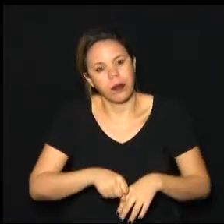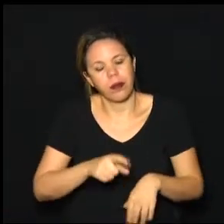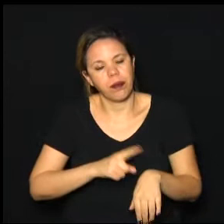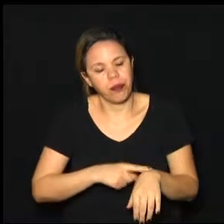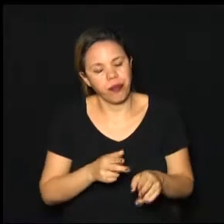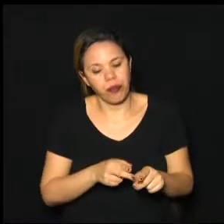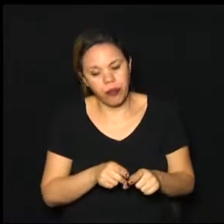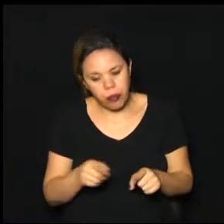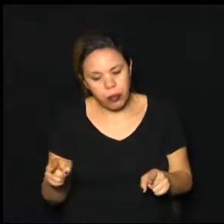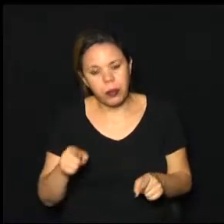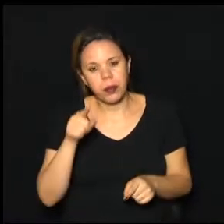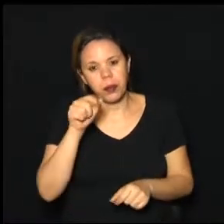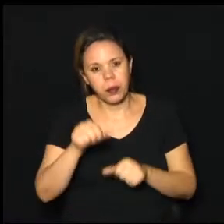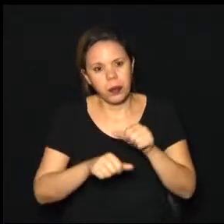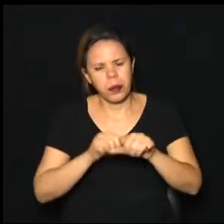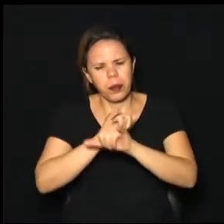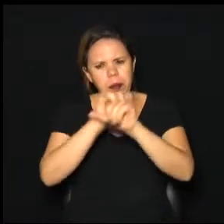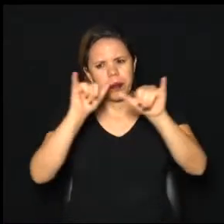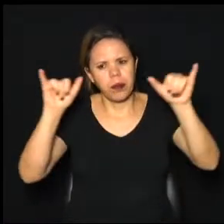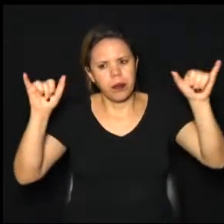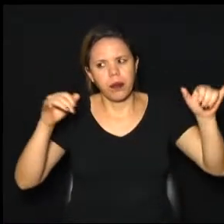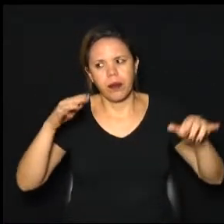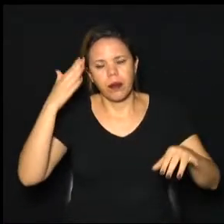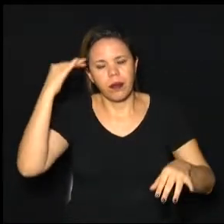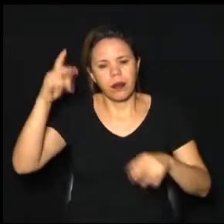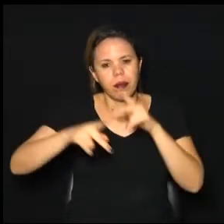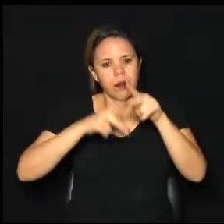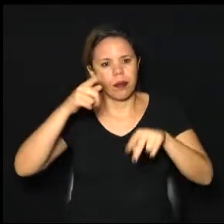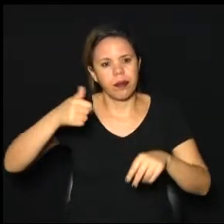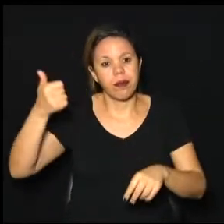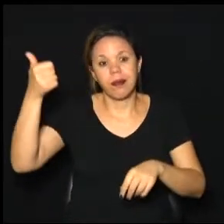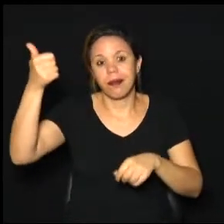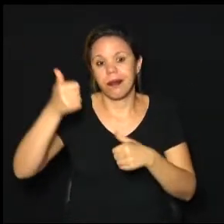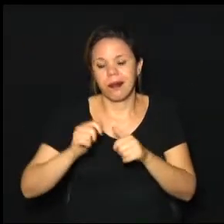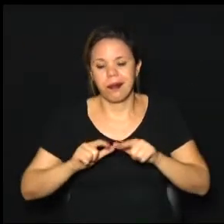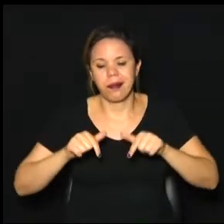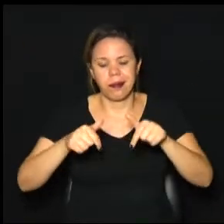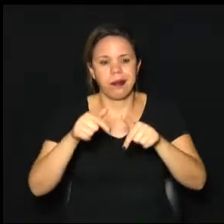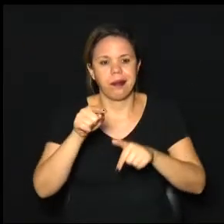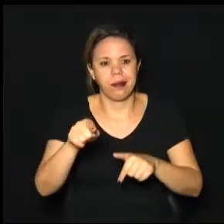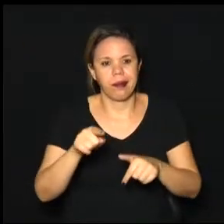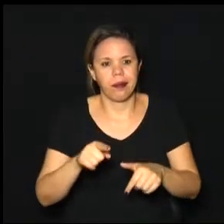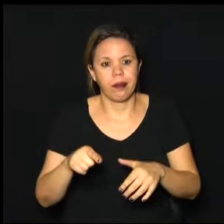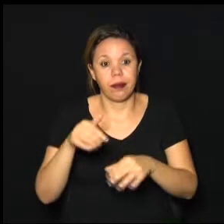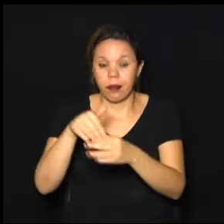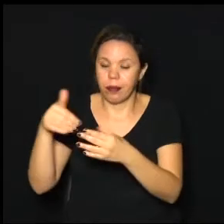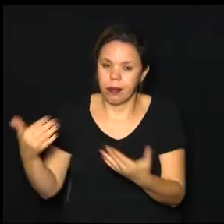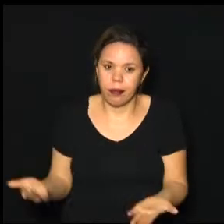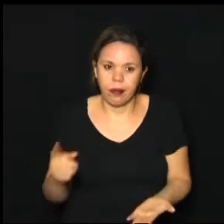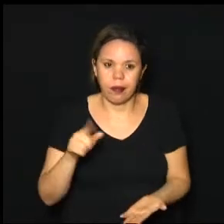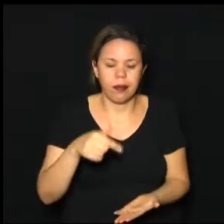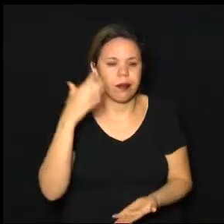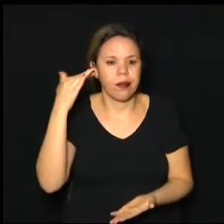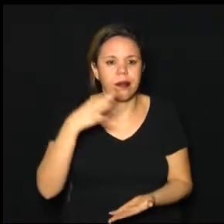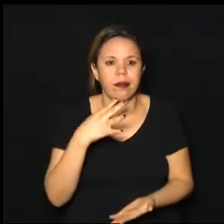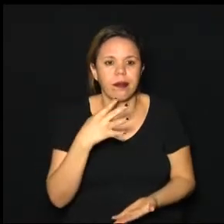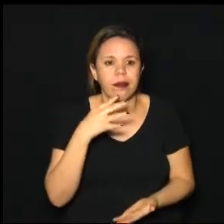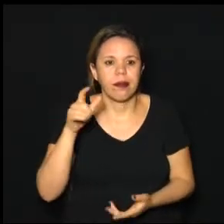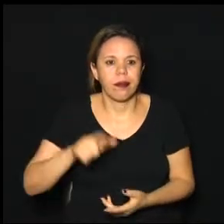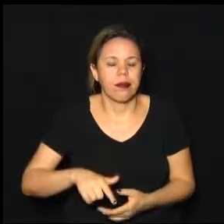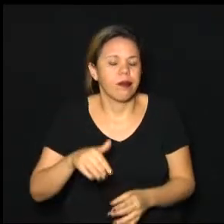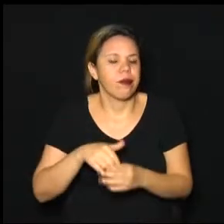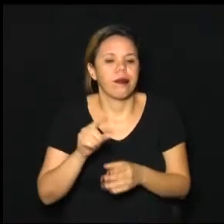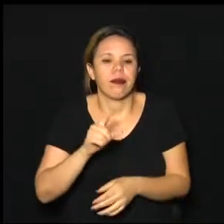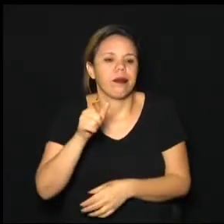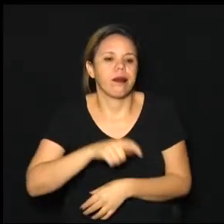para você se tornar conhecido do seu eleitor, que é o primeiro passo para você ser votado, que é ser conhecido. O eleitor não vai votar em quem ele